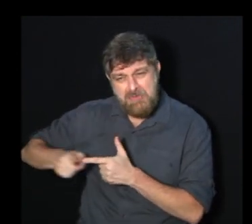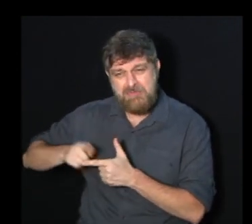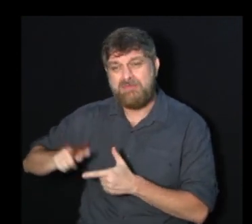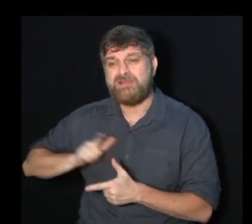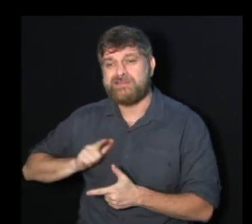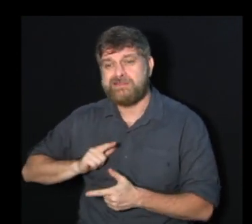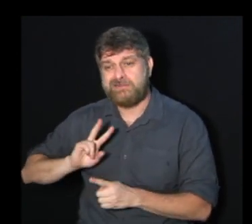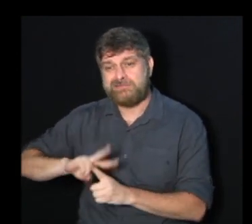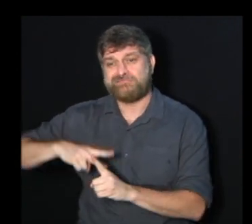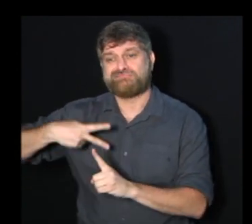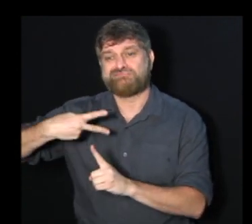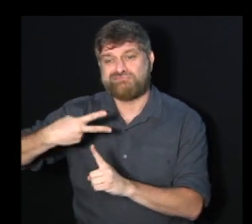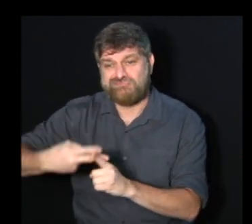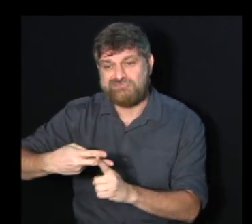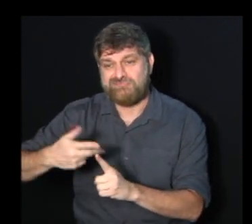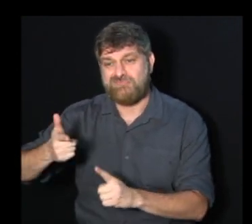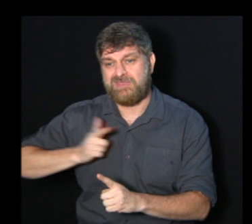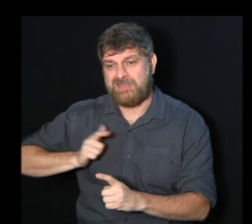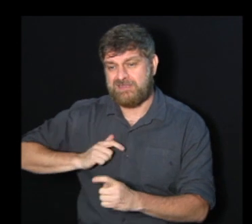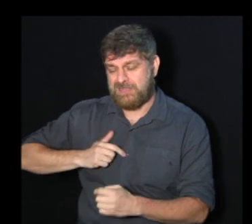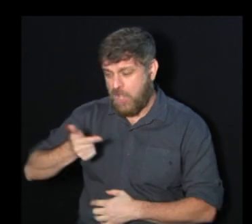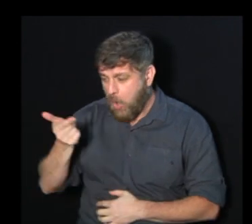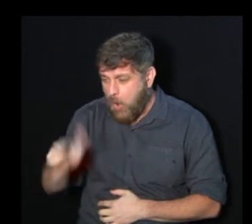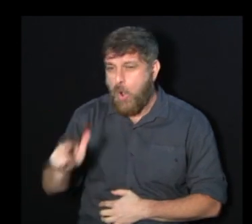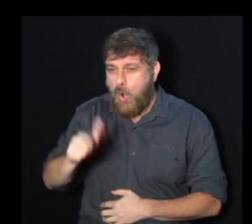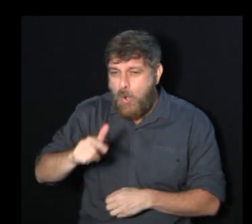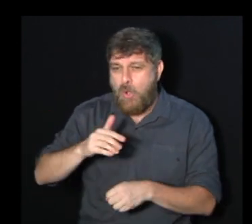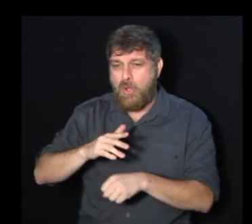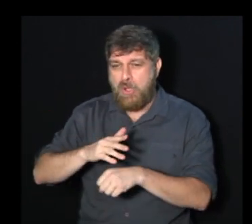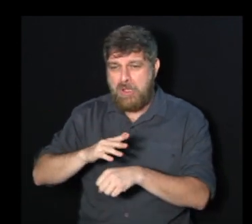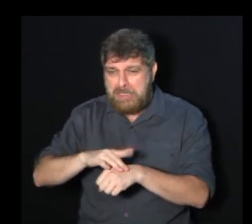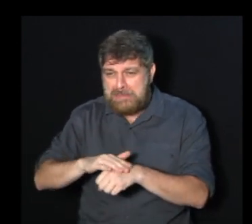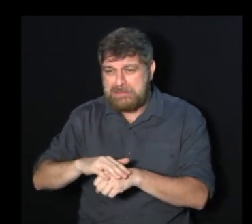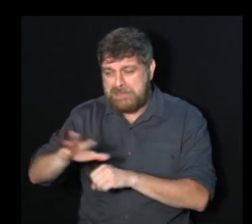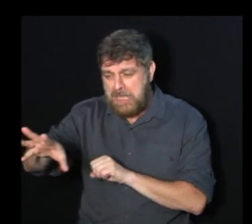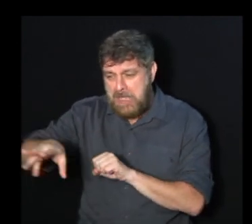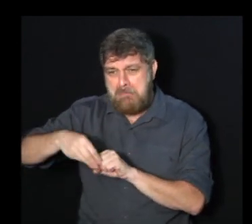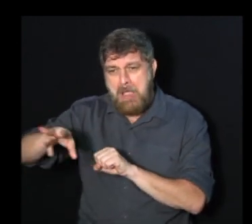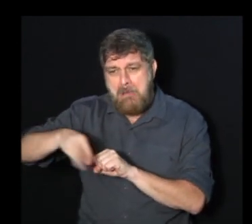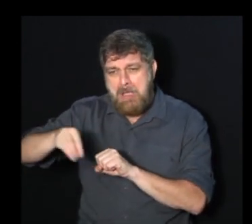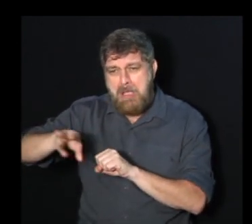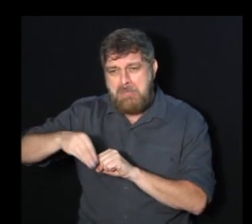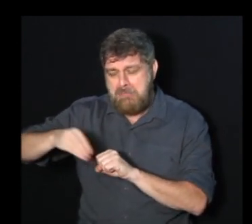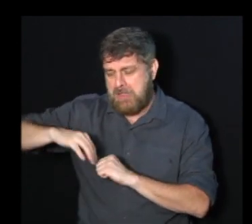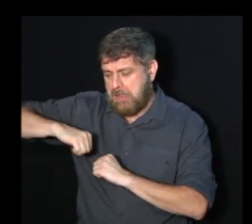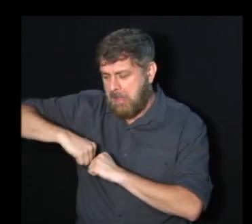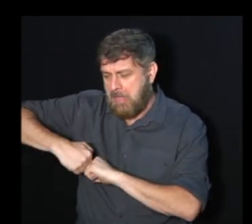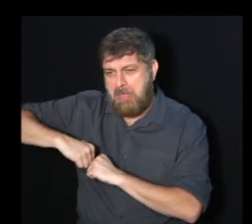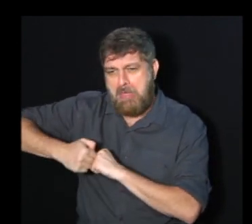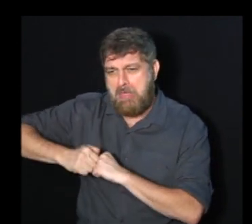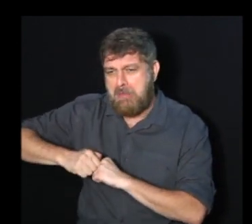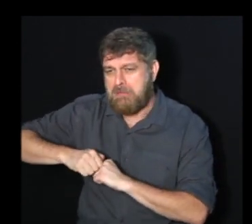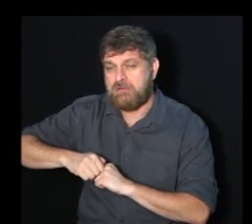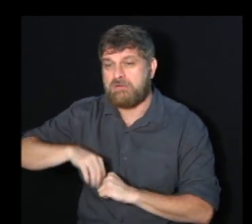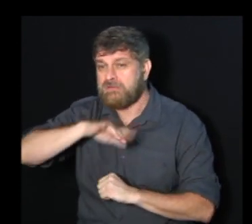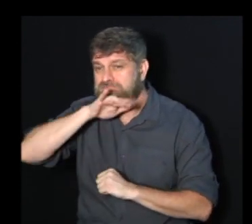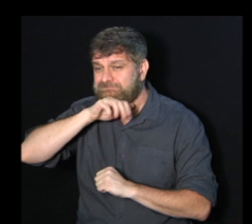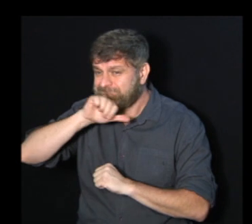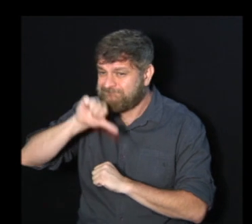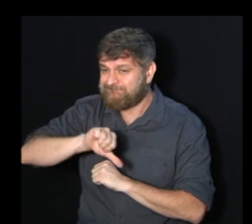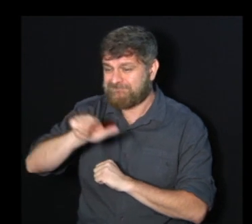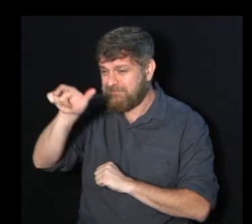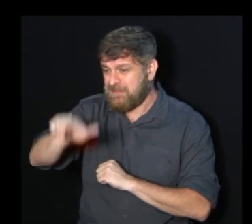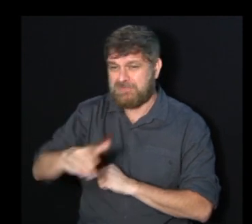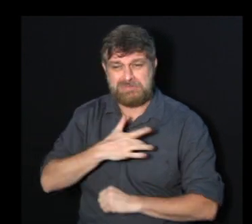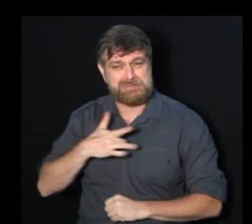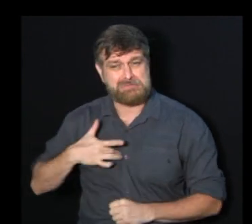vai ocorrer outras sequelas, outros problemas que vai acrescentar no problema desse